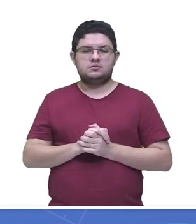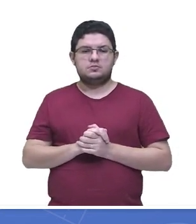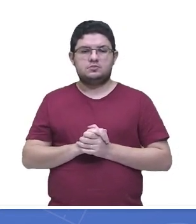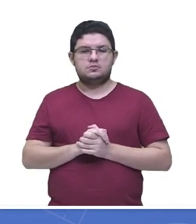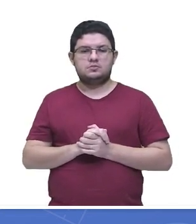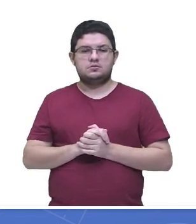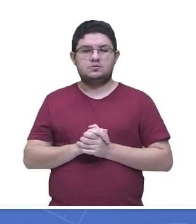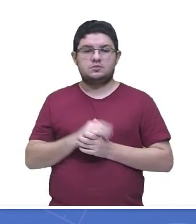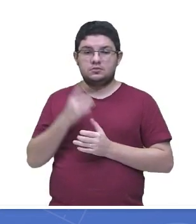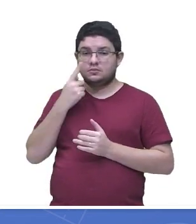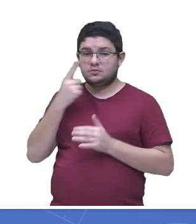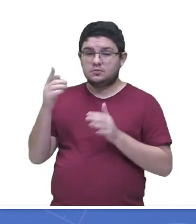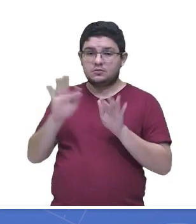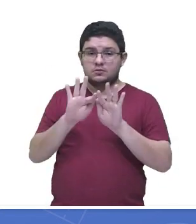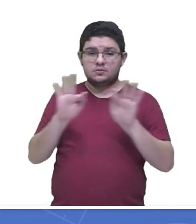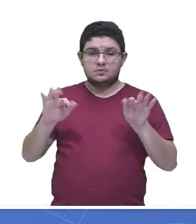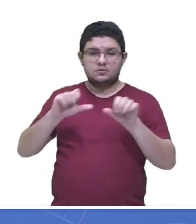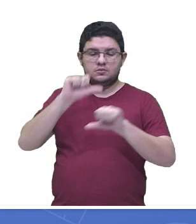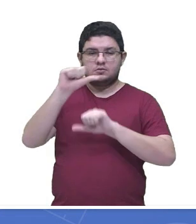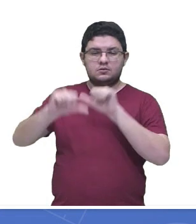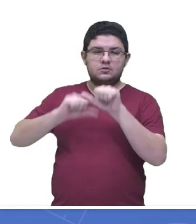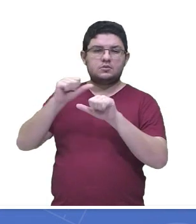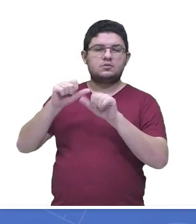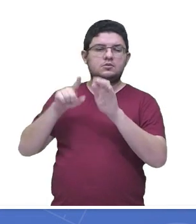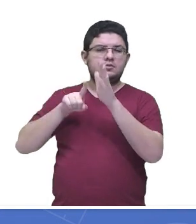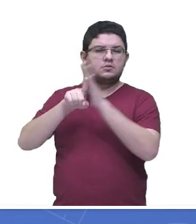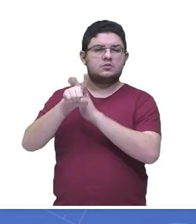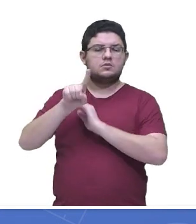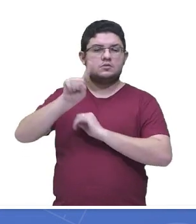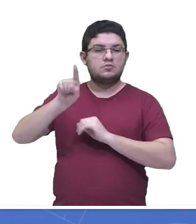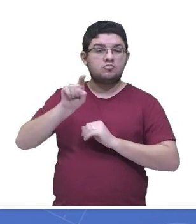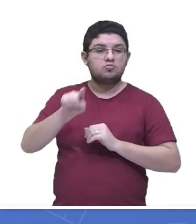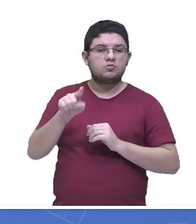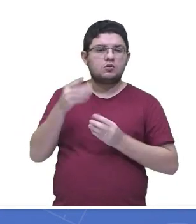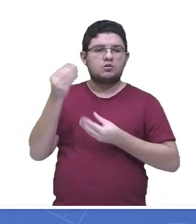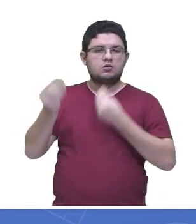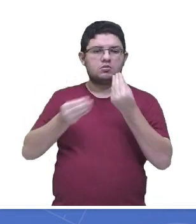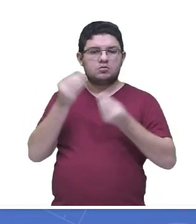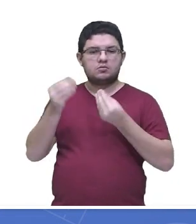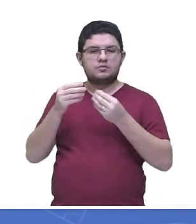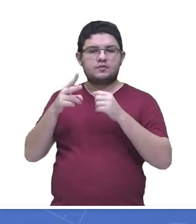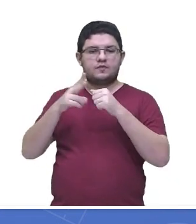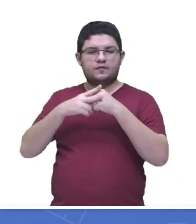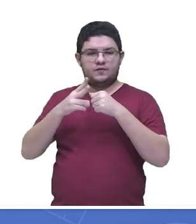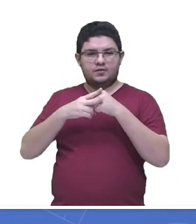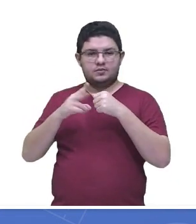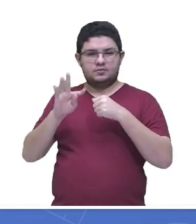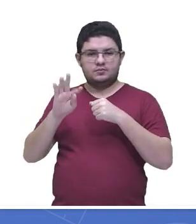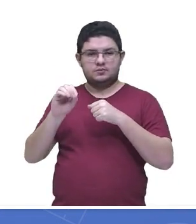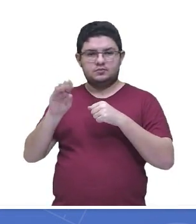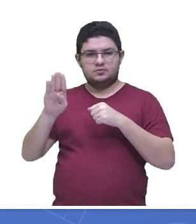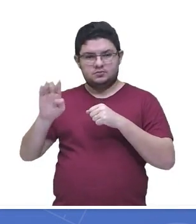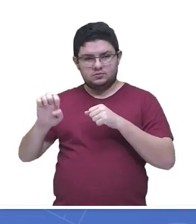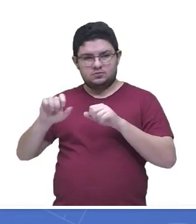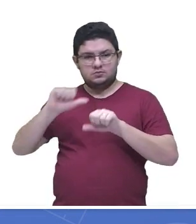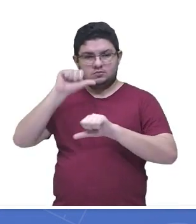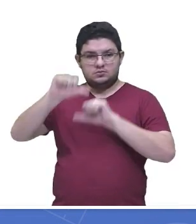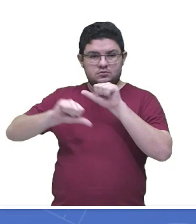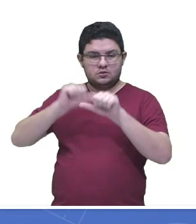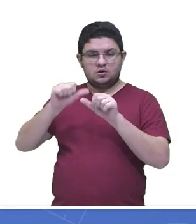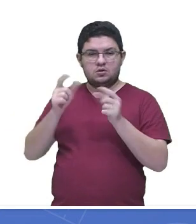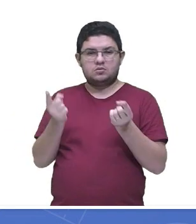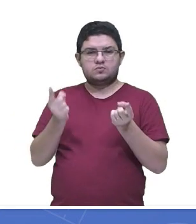na forma interrogativa. Observem aí que o verbo to be, ele vai trocar, né, de